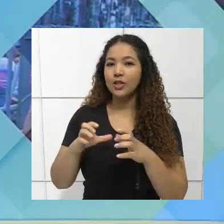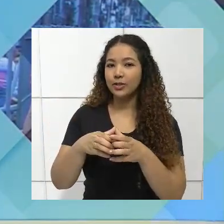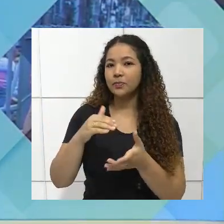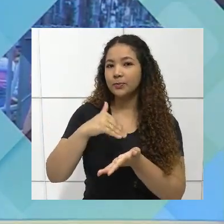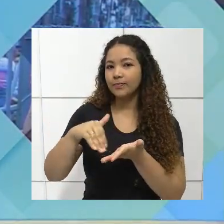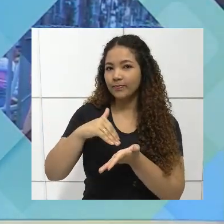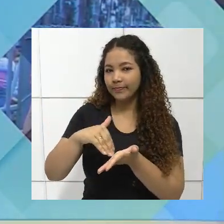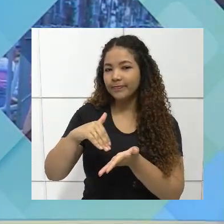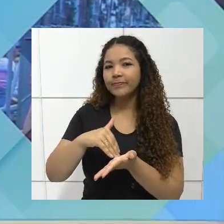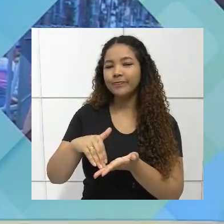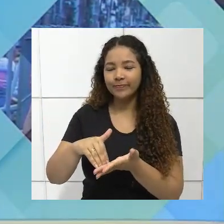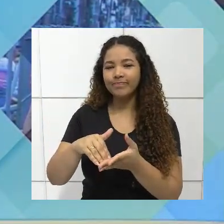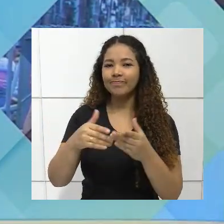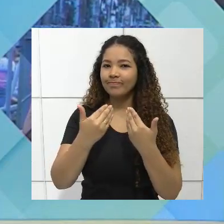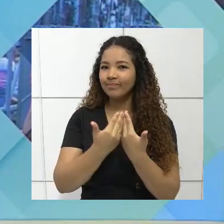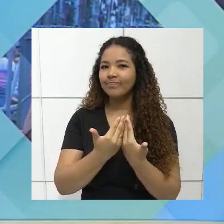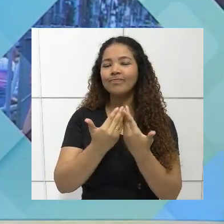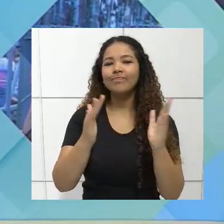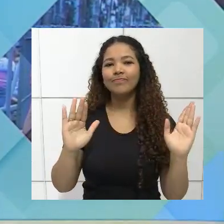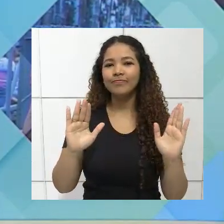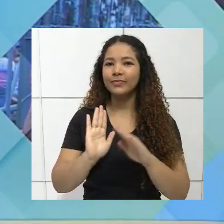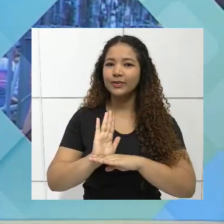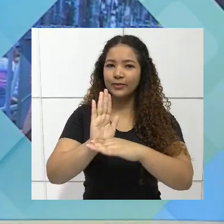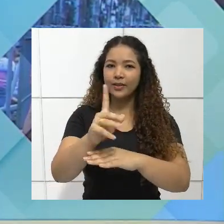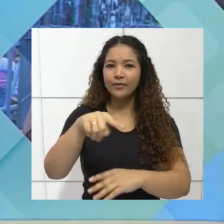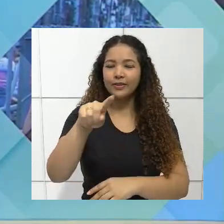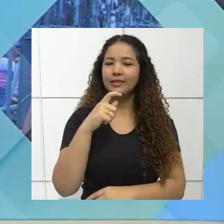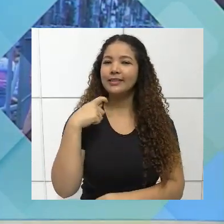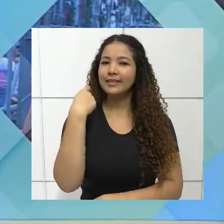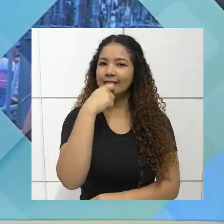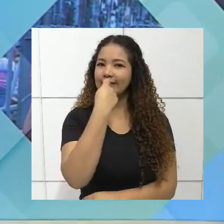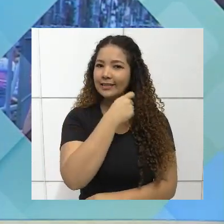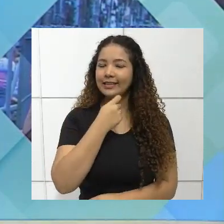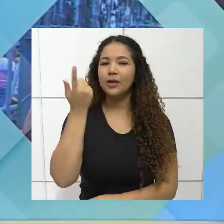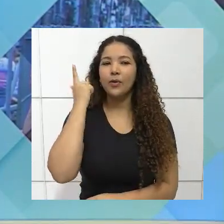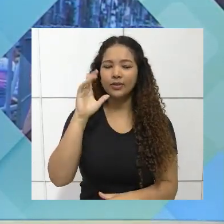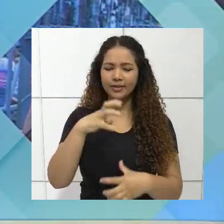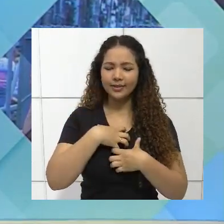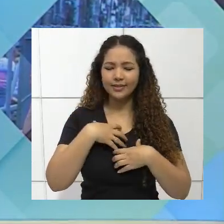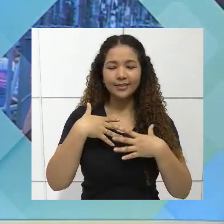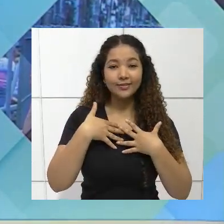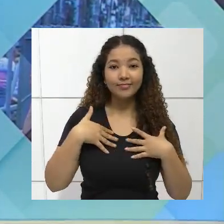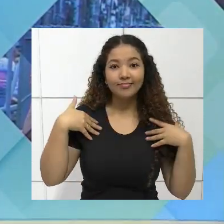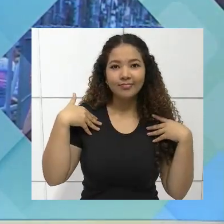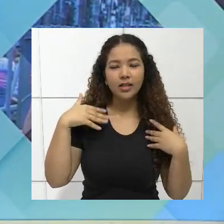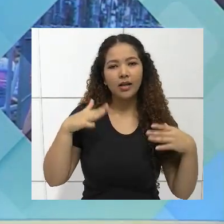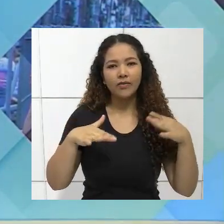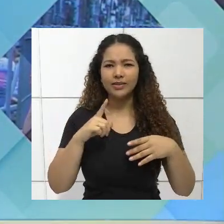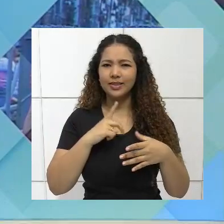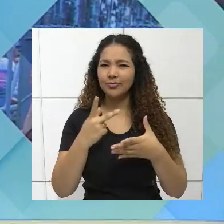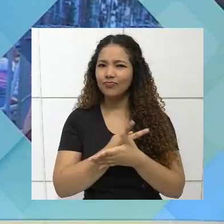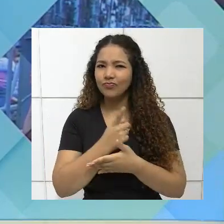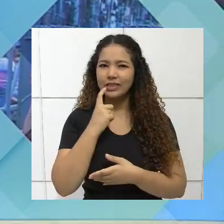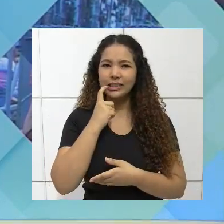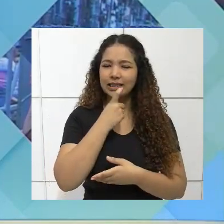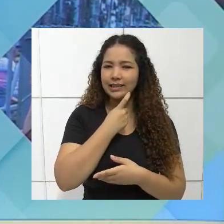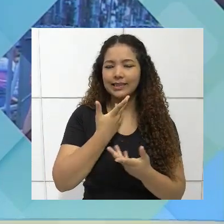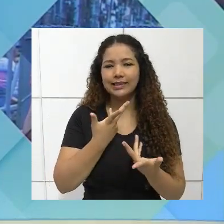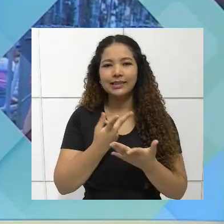Amaila Dias está de portas abertas para te dar um amplo sorriso, resgatar aquela autoestima, quem sabe perdida por um dente ou uma falha, né, no